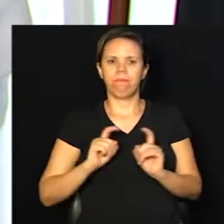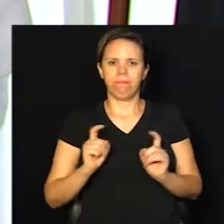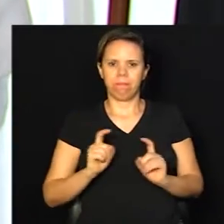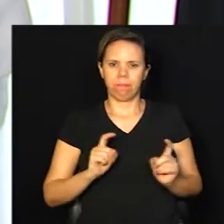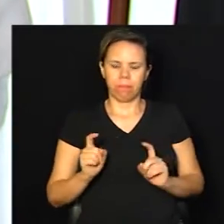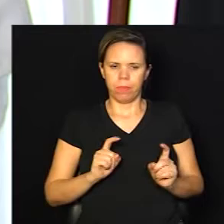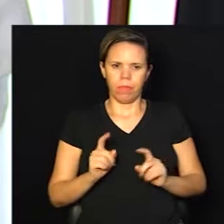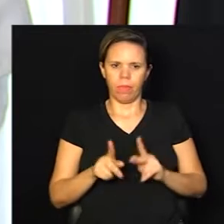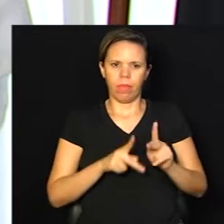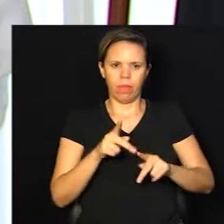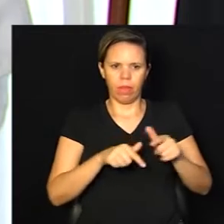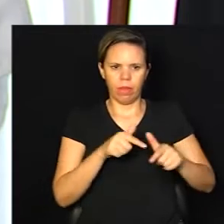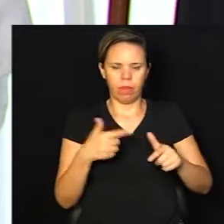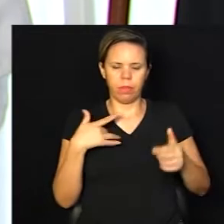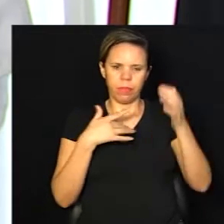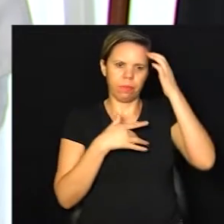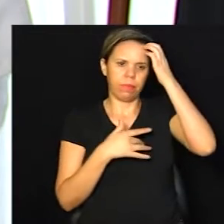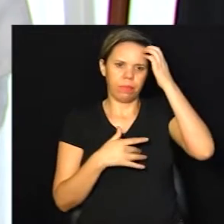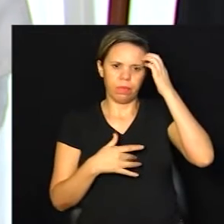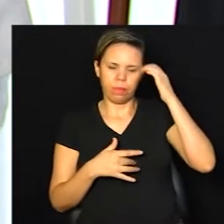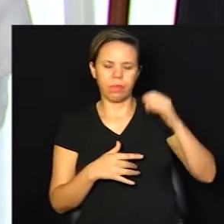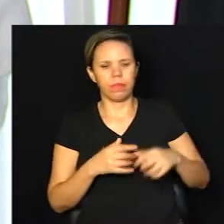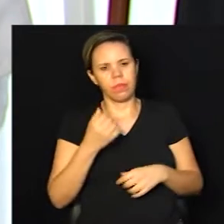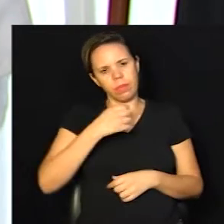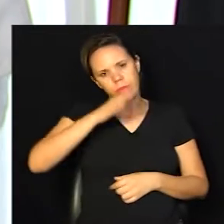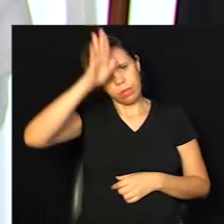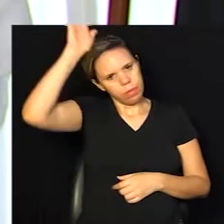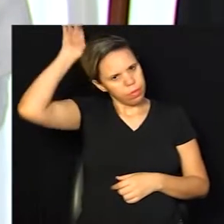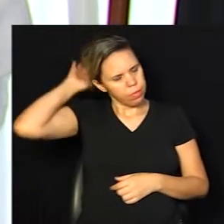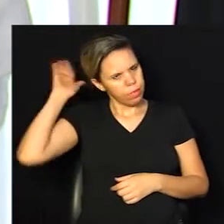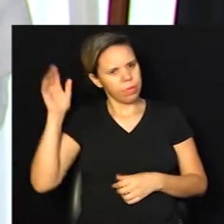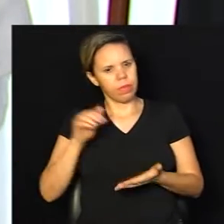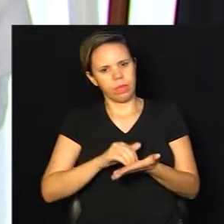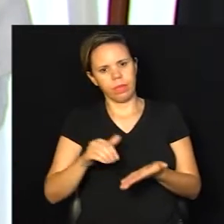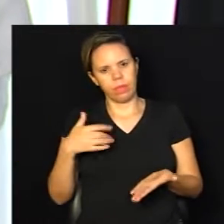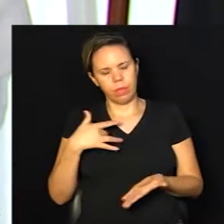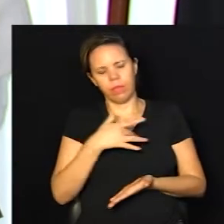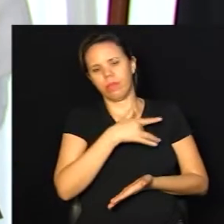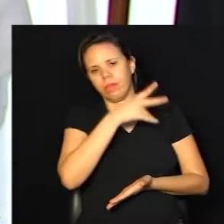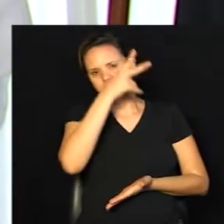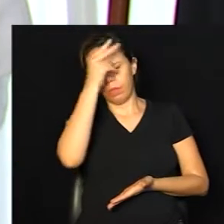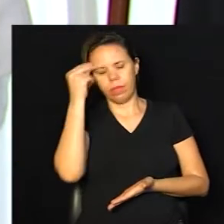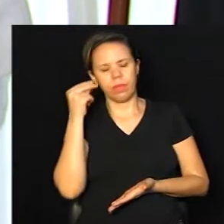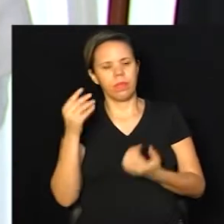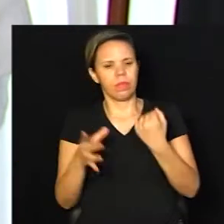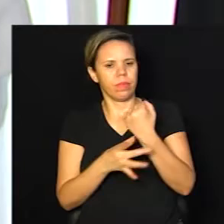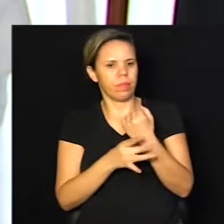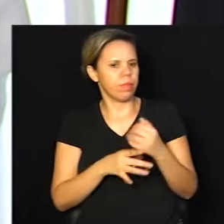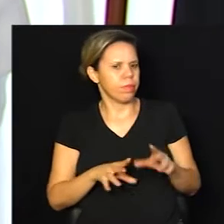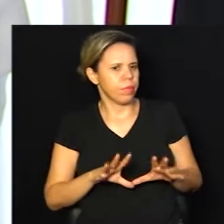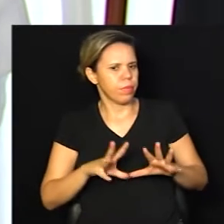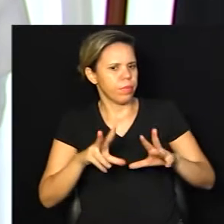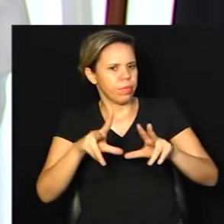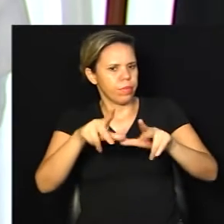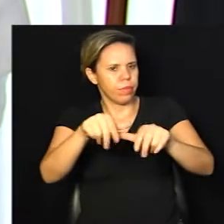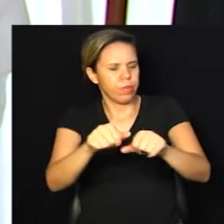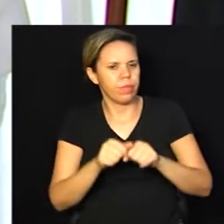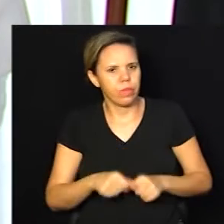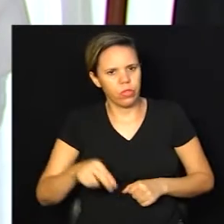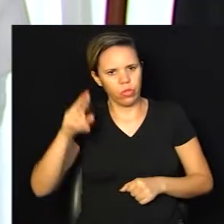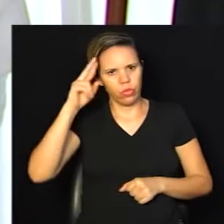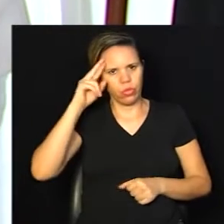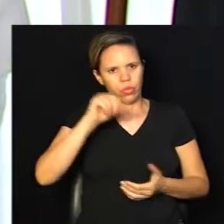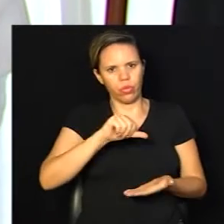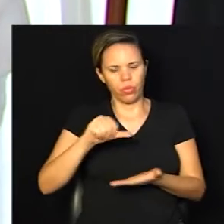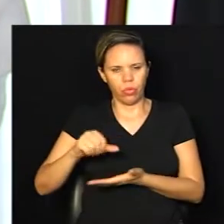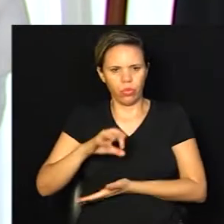uma reunião com o pessoal da Saúde, da Defesa Civil e da Secretaria de Segurança Pública, em conjunto com todos os